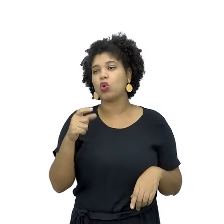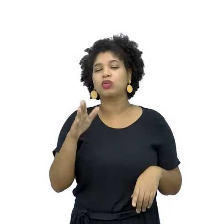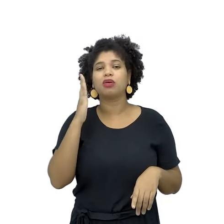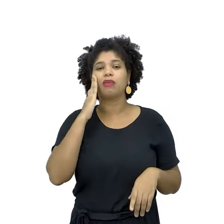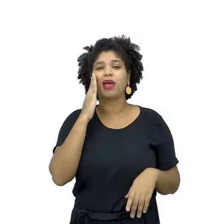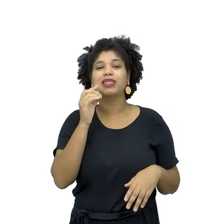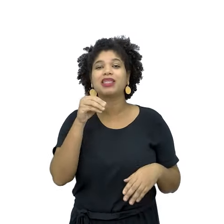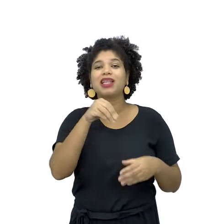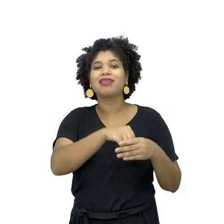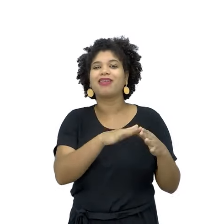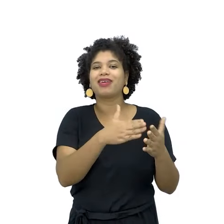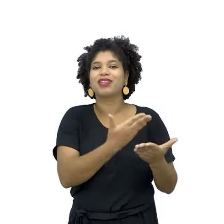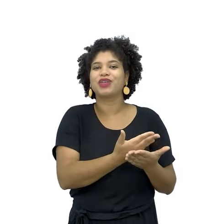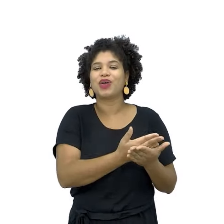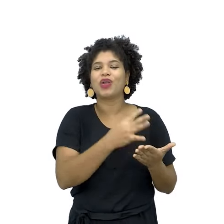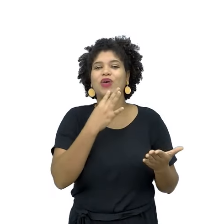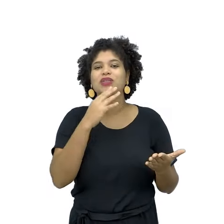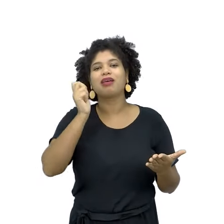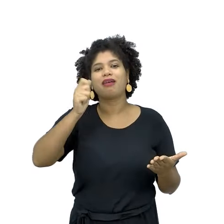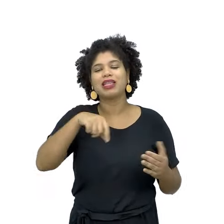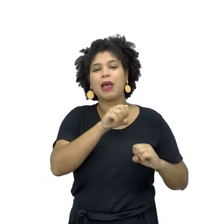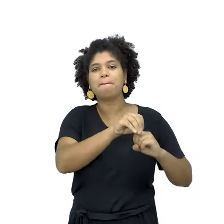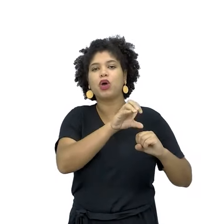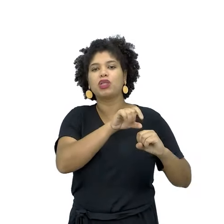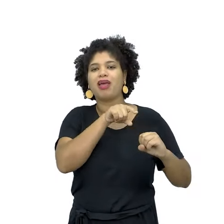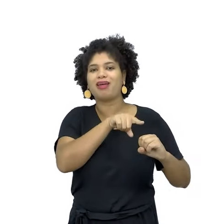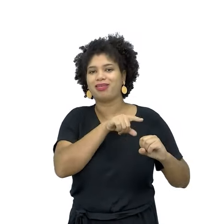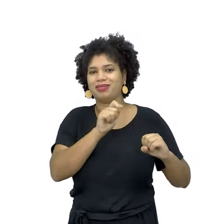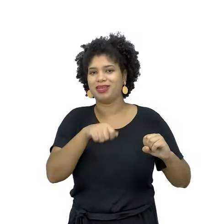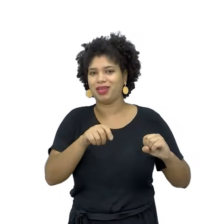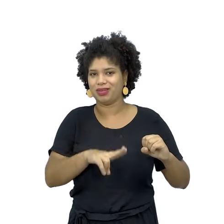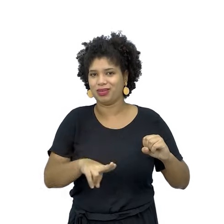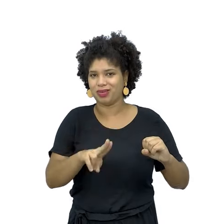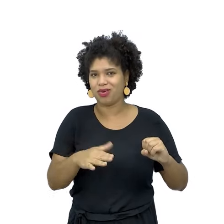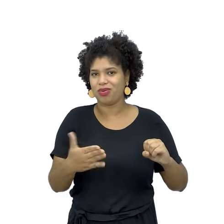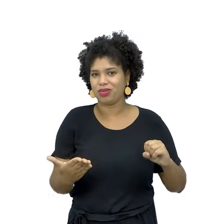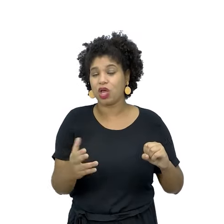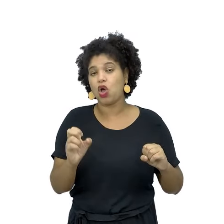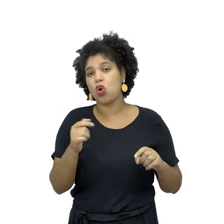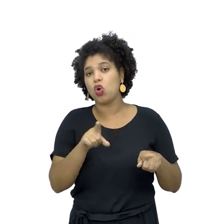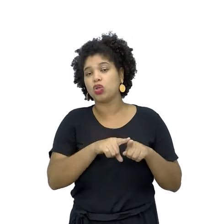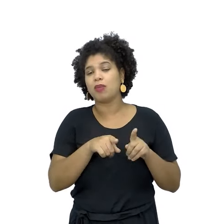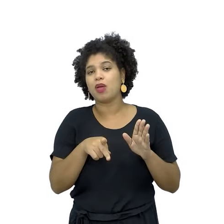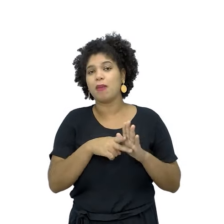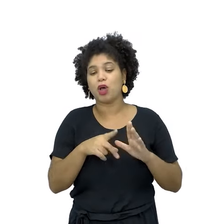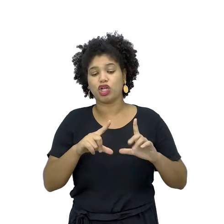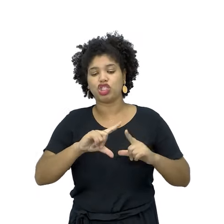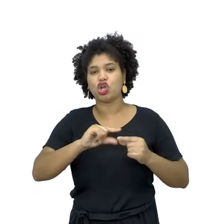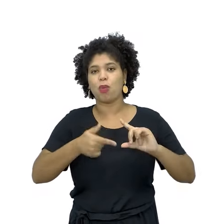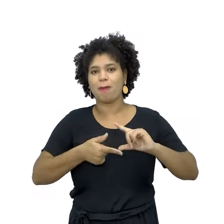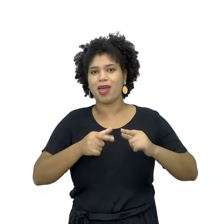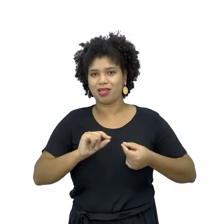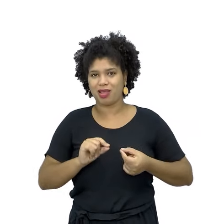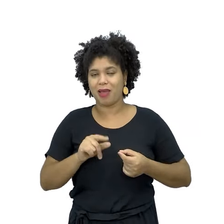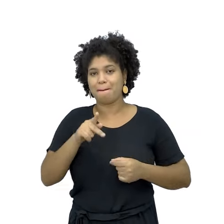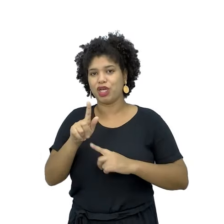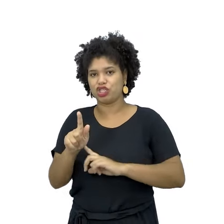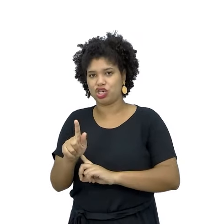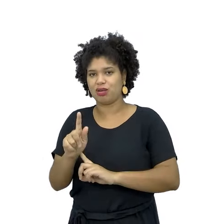conhecimento escolar? Vai usar na função exponencial, vai usar na progressão geométrica, APG. Então,